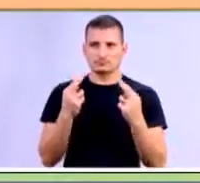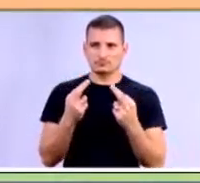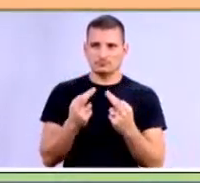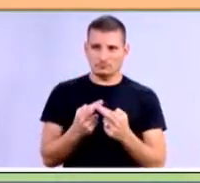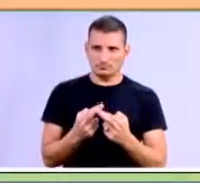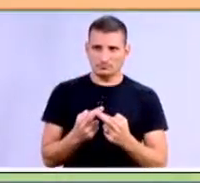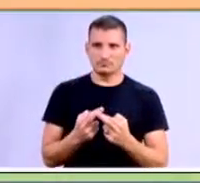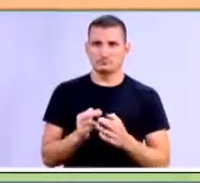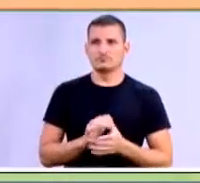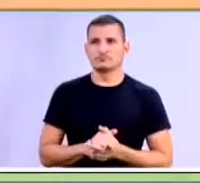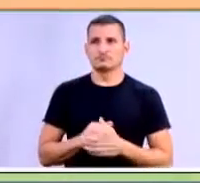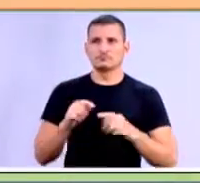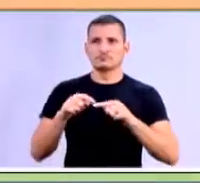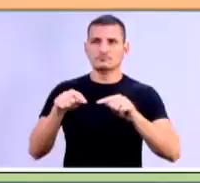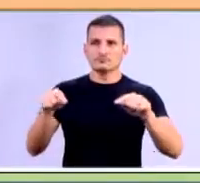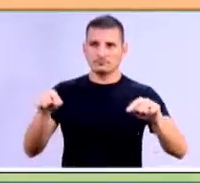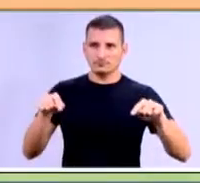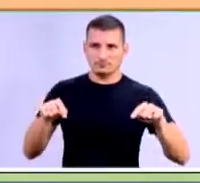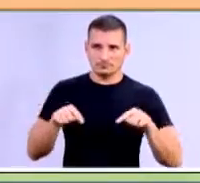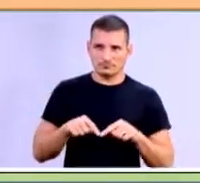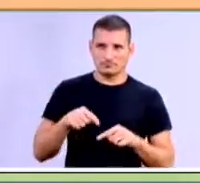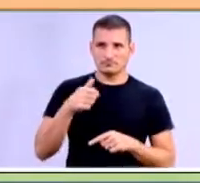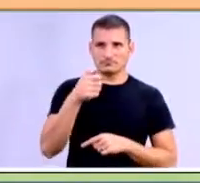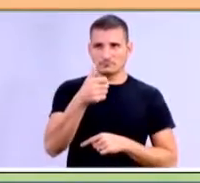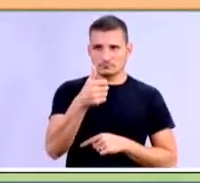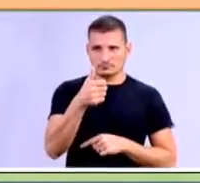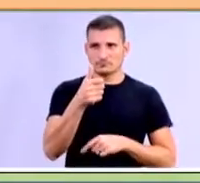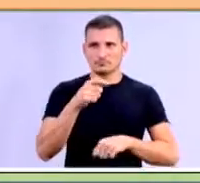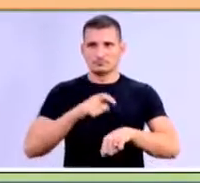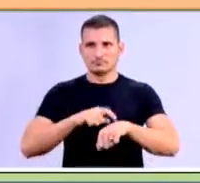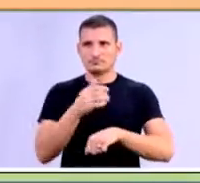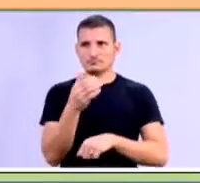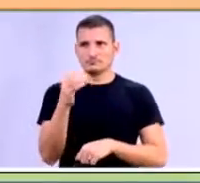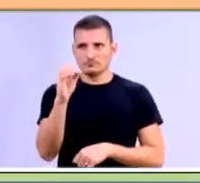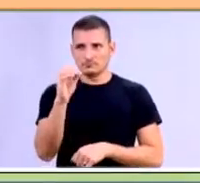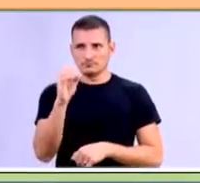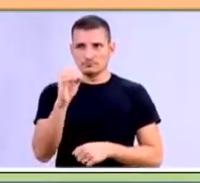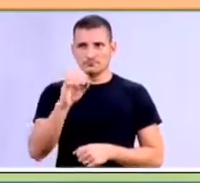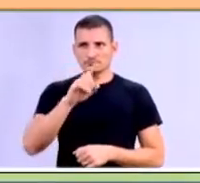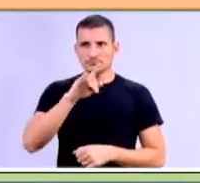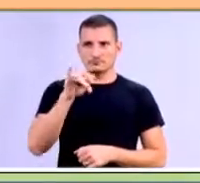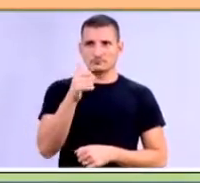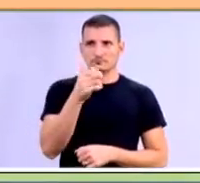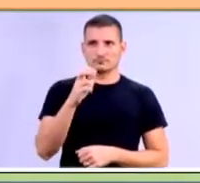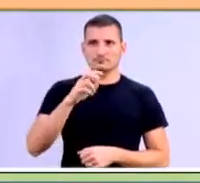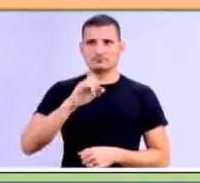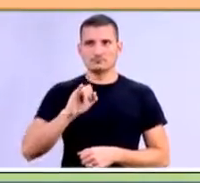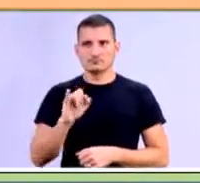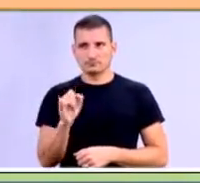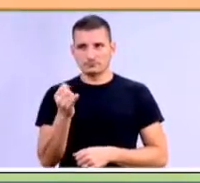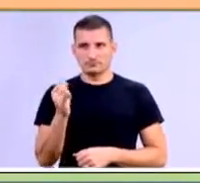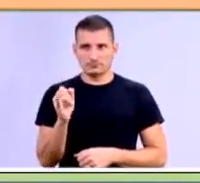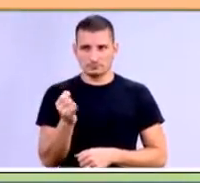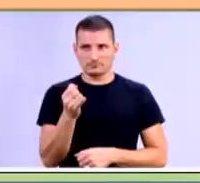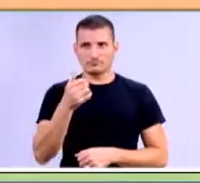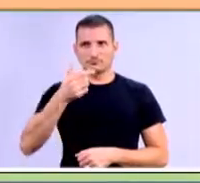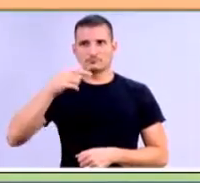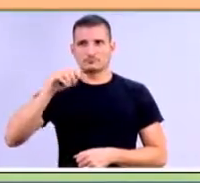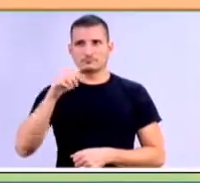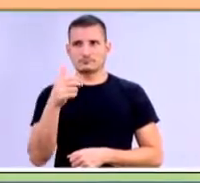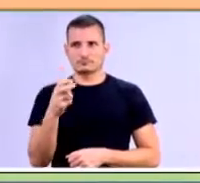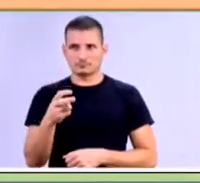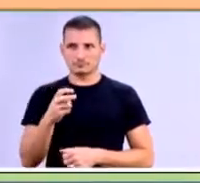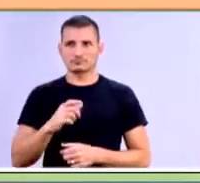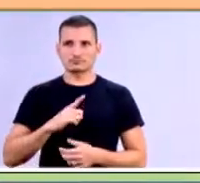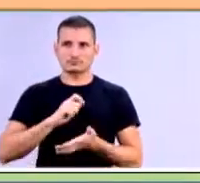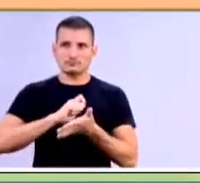reunião que realizar-se-á na sala 1 às 10 horas no dia 15 de janeiro de 2015. Estarão